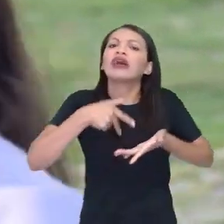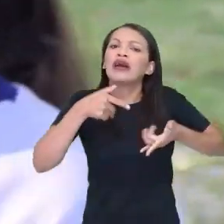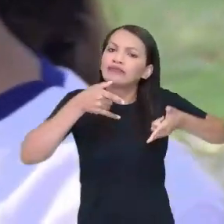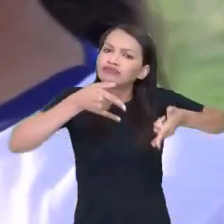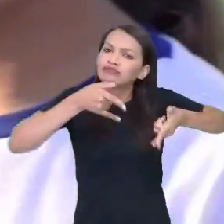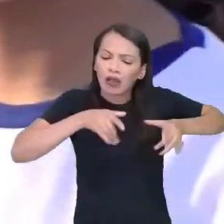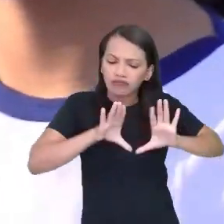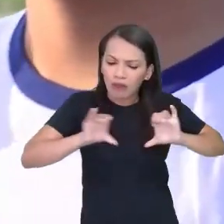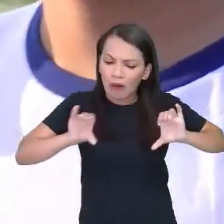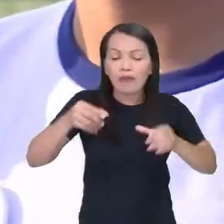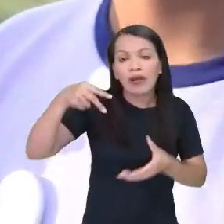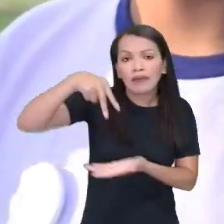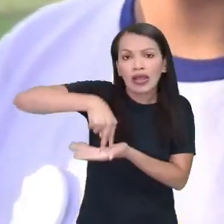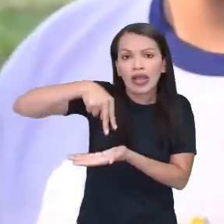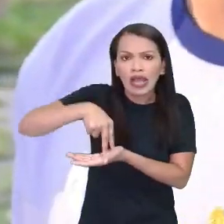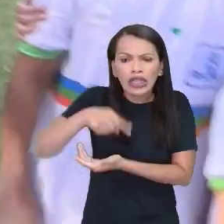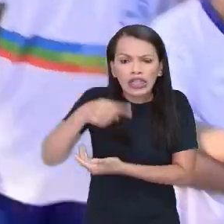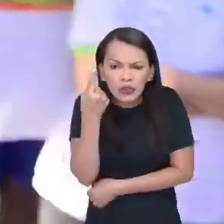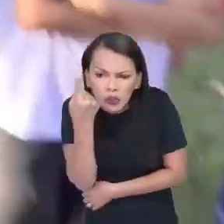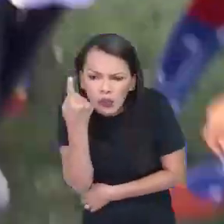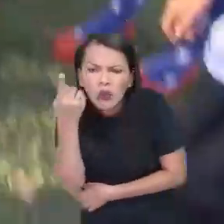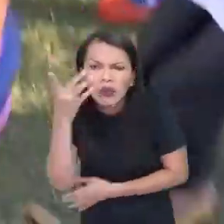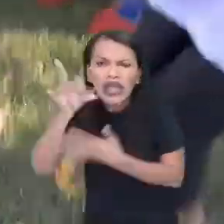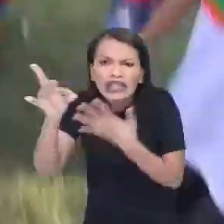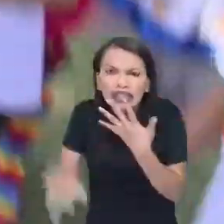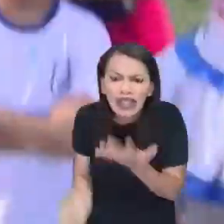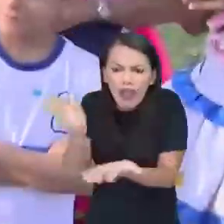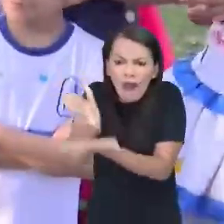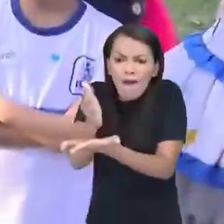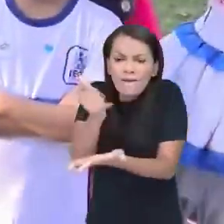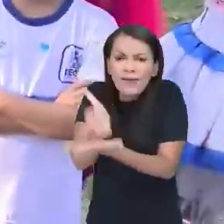eu esqueci um detalhe faltou o bolo